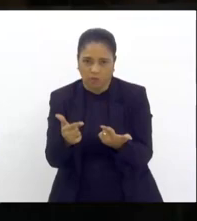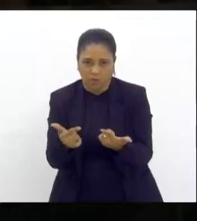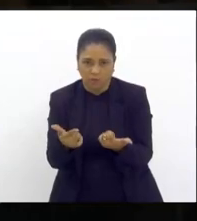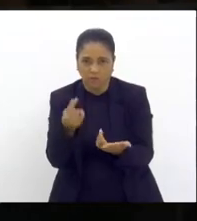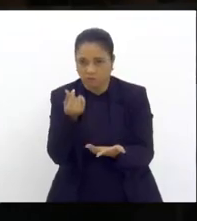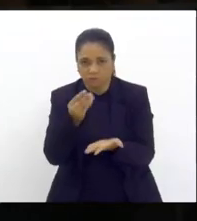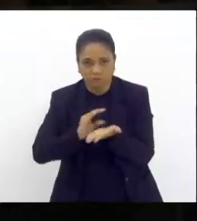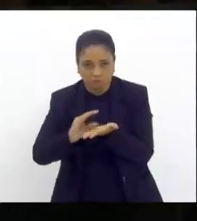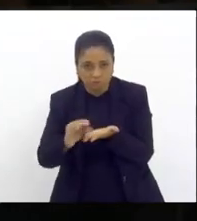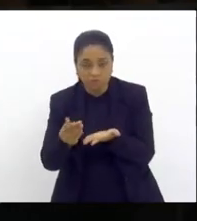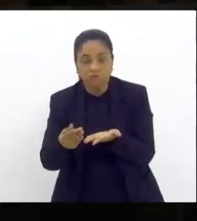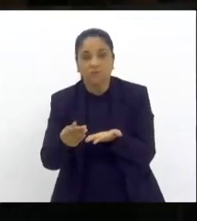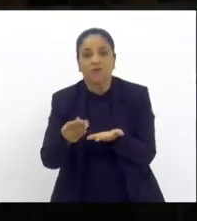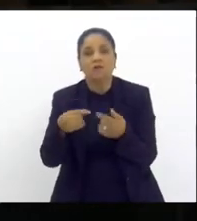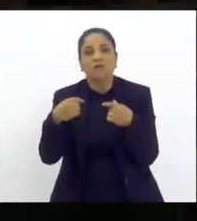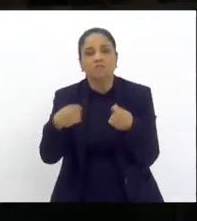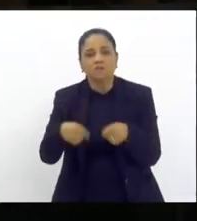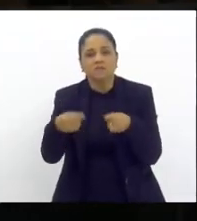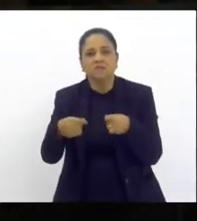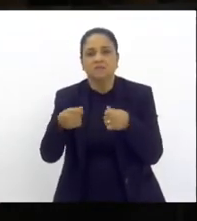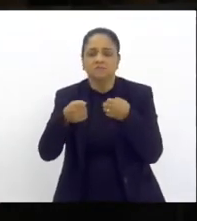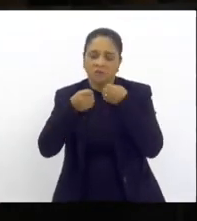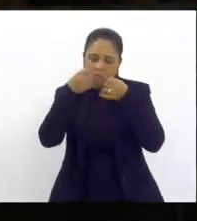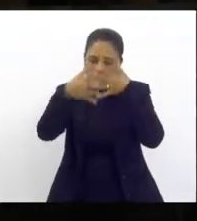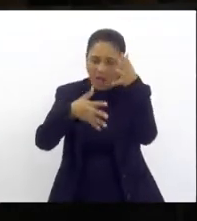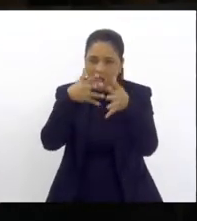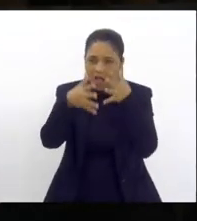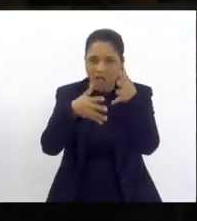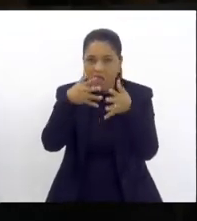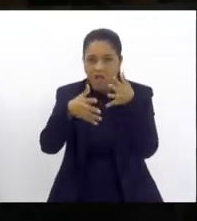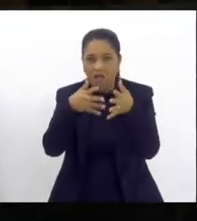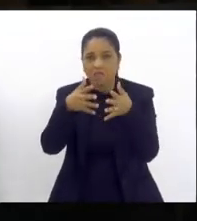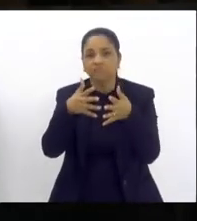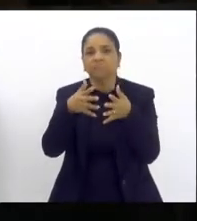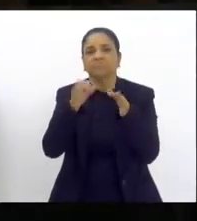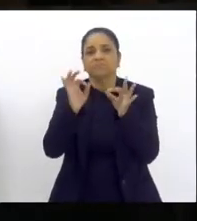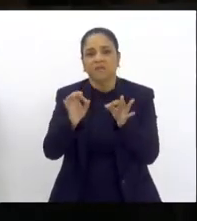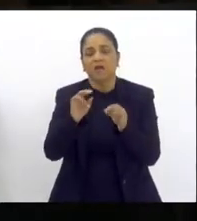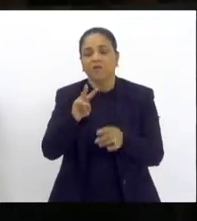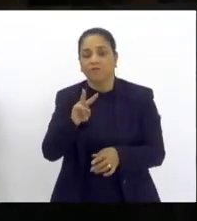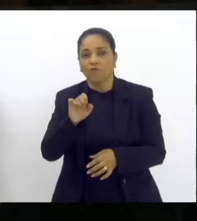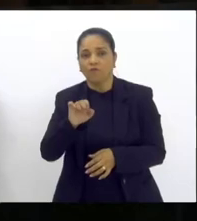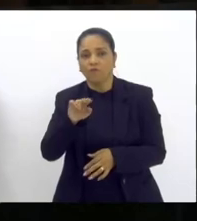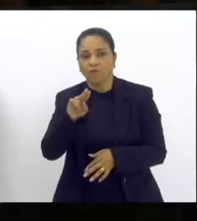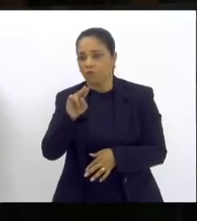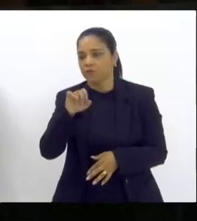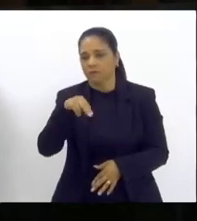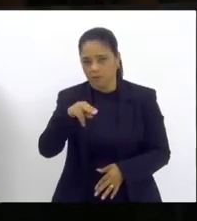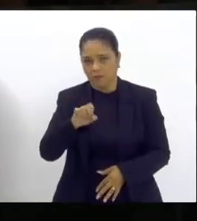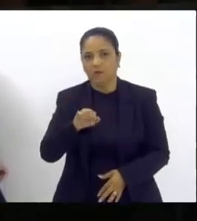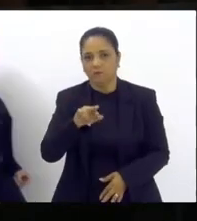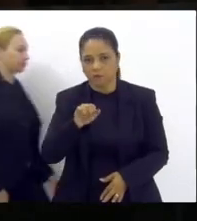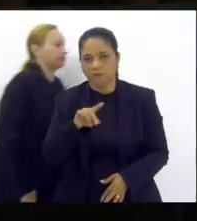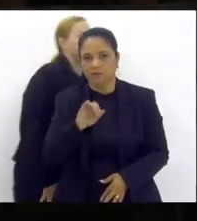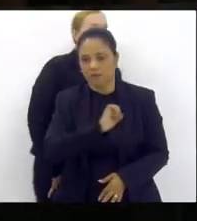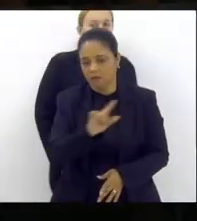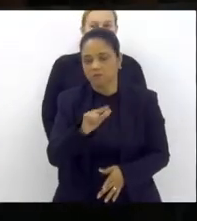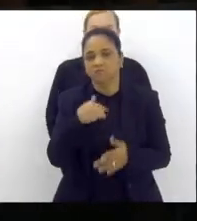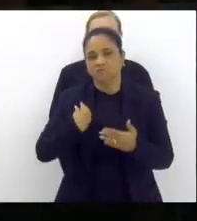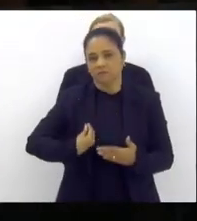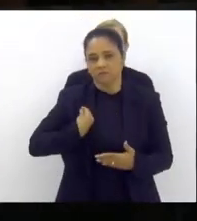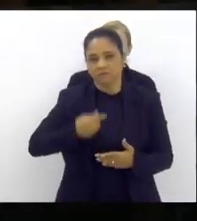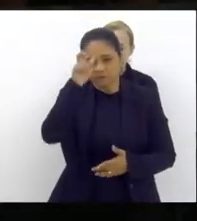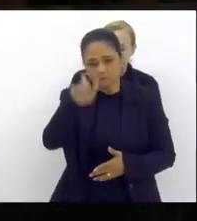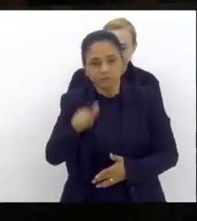aqui não só esse relato dramático da situação de vulnerabilidade que as nossas mulheres estão vivendo no Brasil,